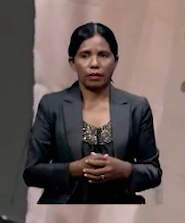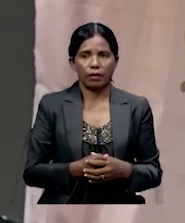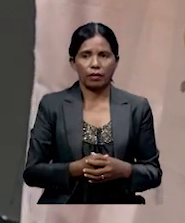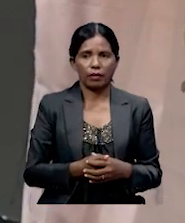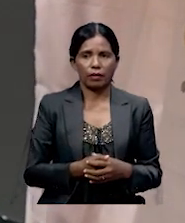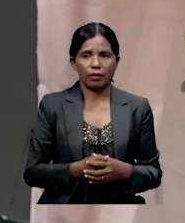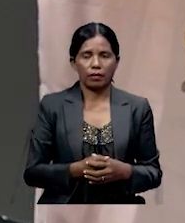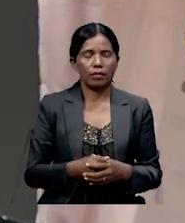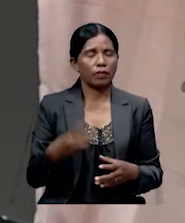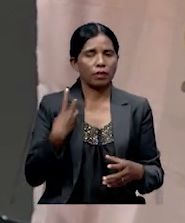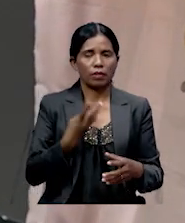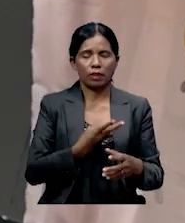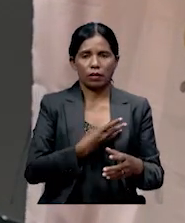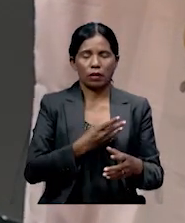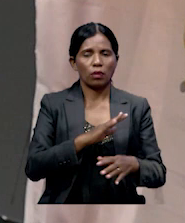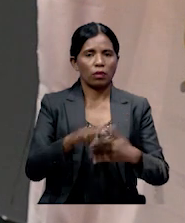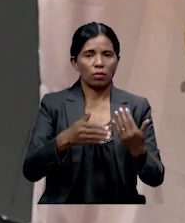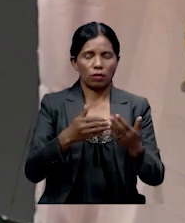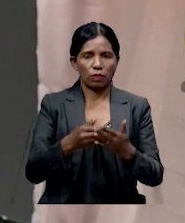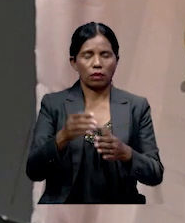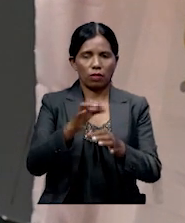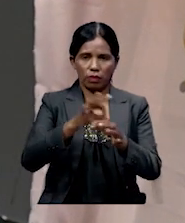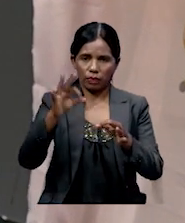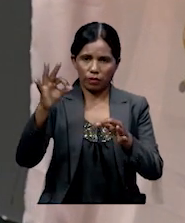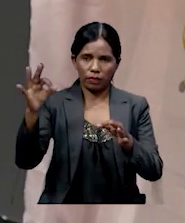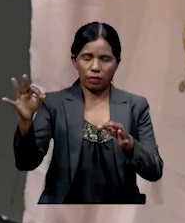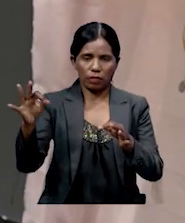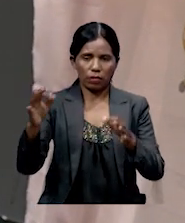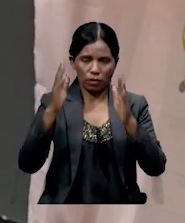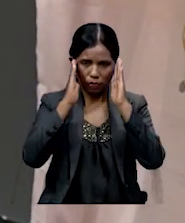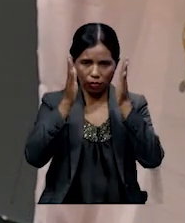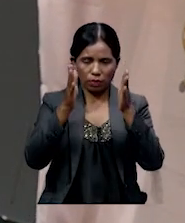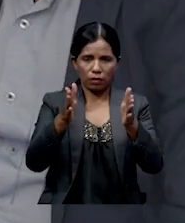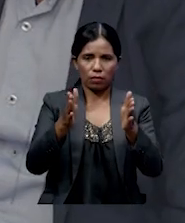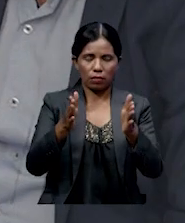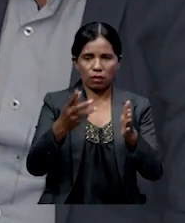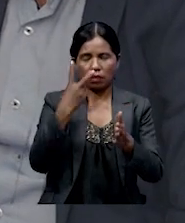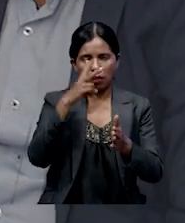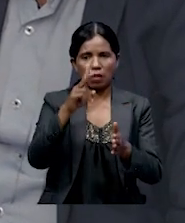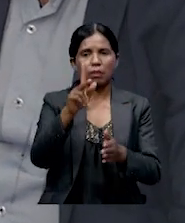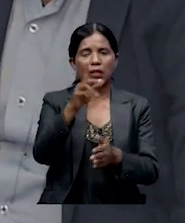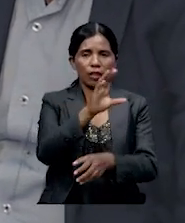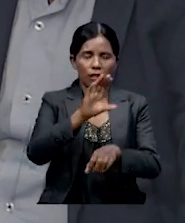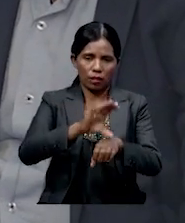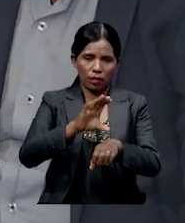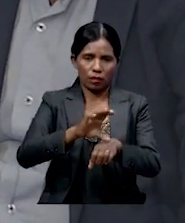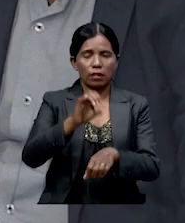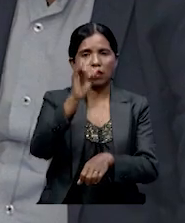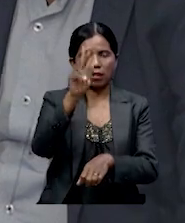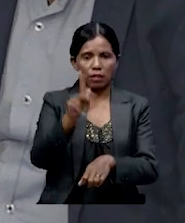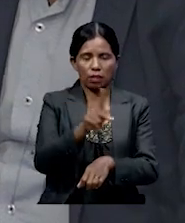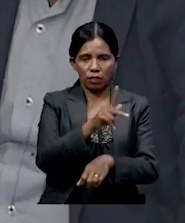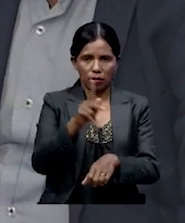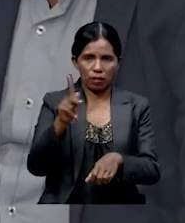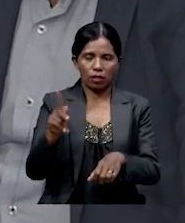cingindo-nos aos últimos anos, o Santo Padre dedicou uma parte saliente de